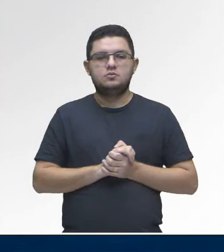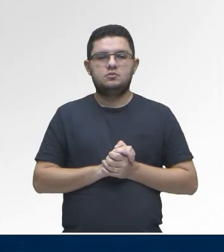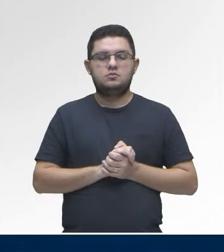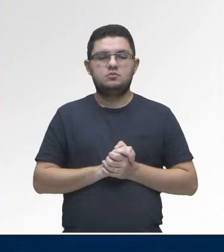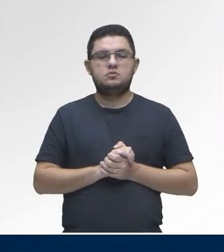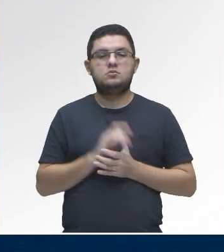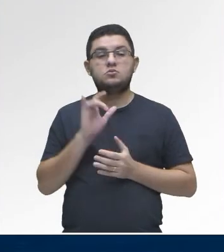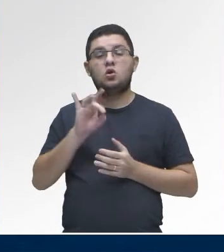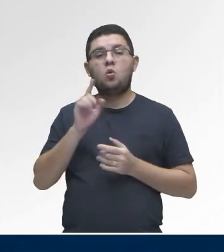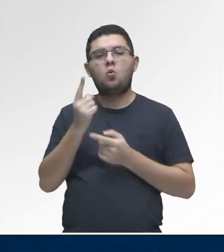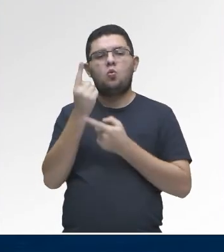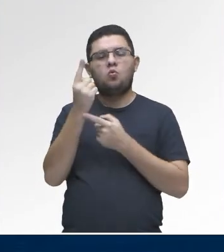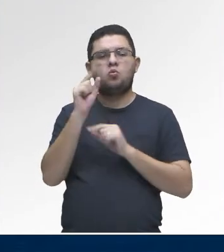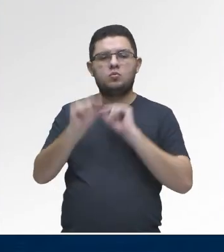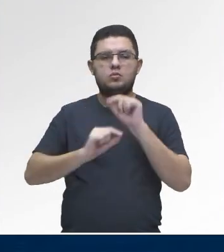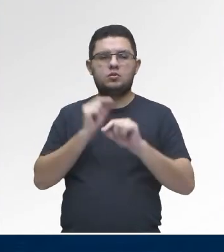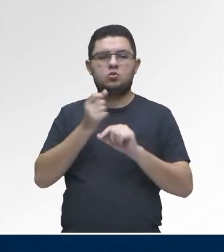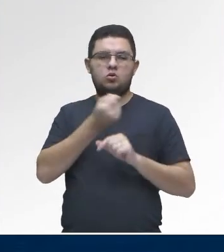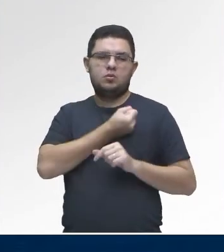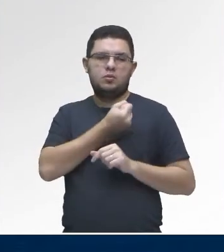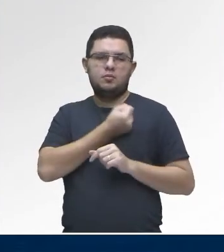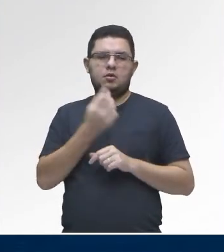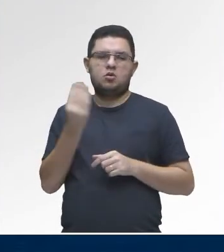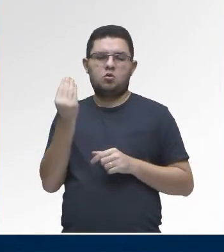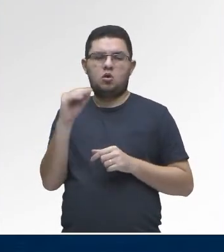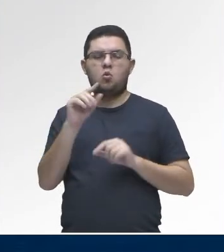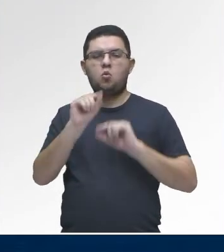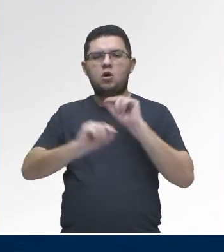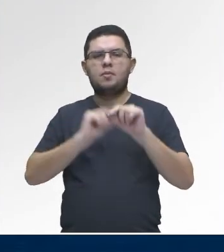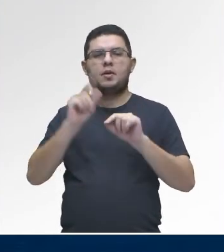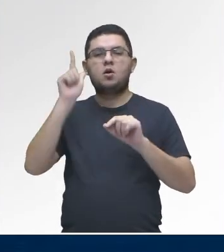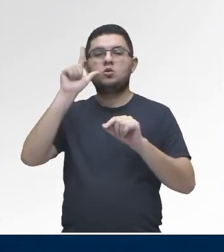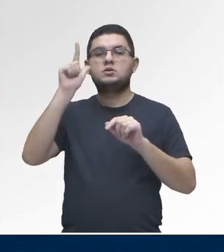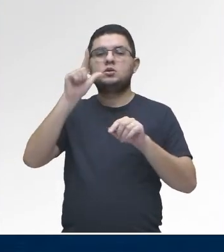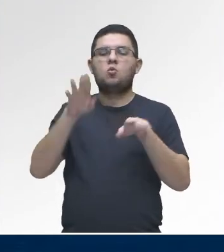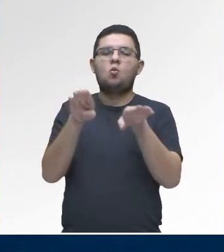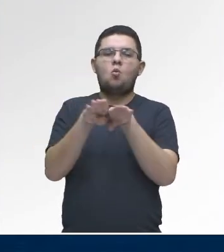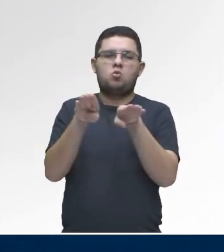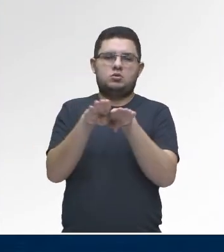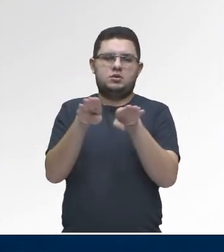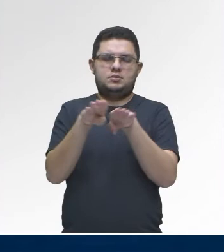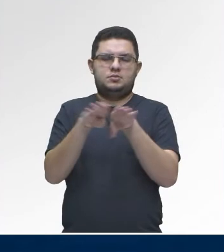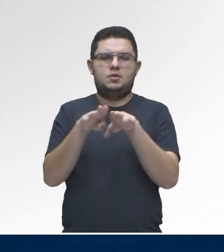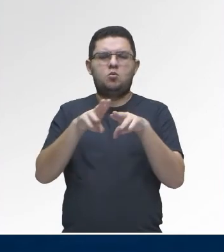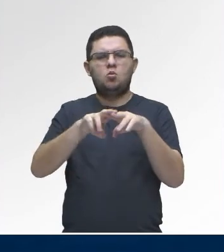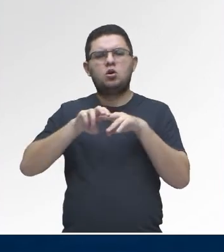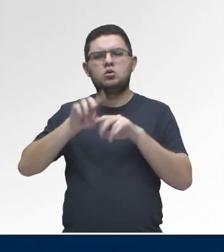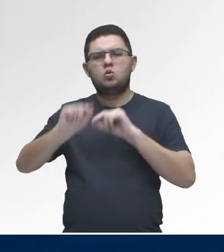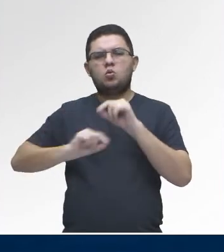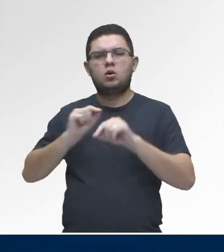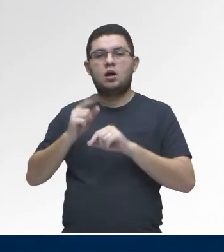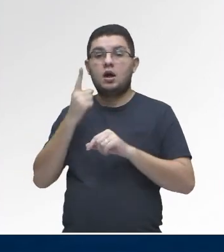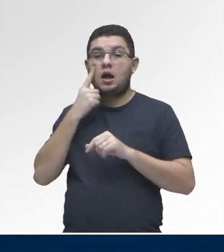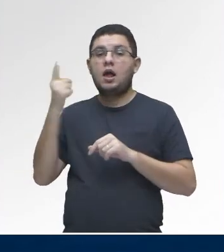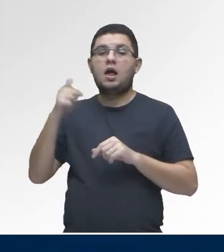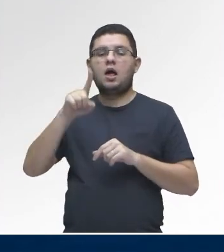encontrar uma igualdade entre os lados, né? Por isso que essa equação é uma equação do primeiro